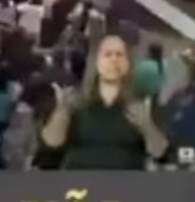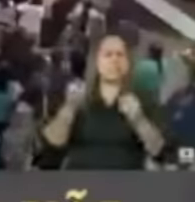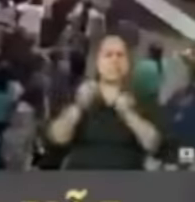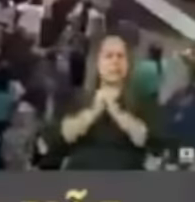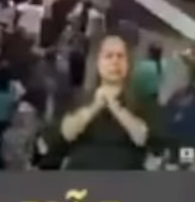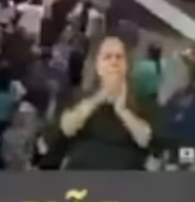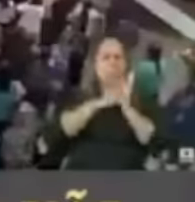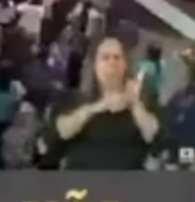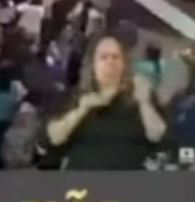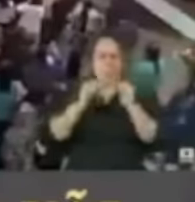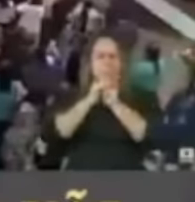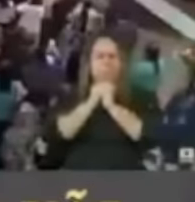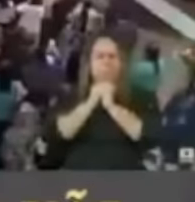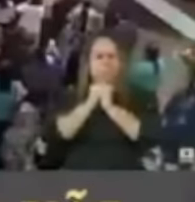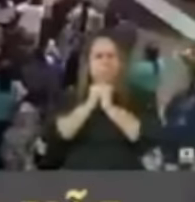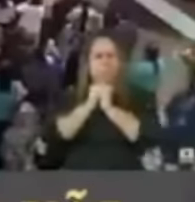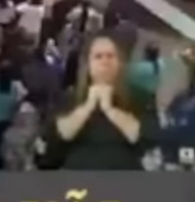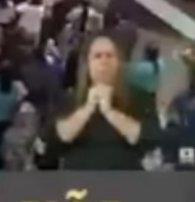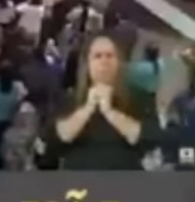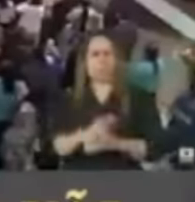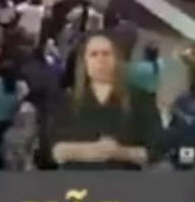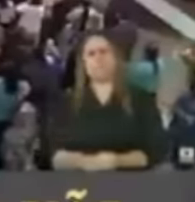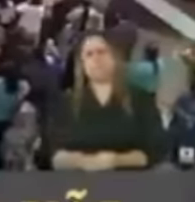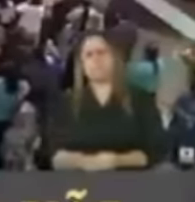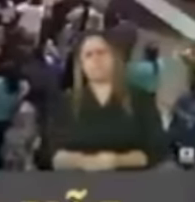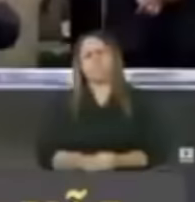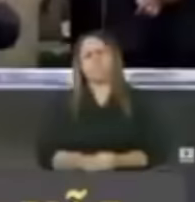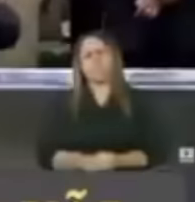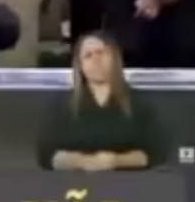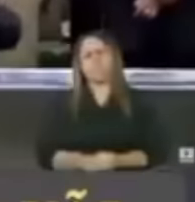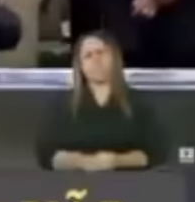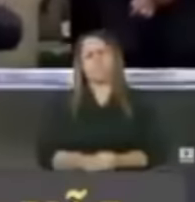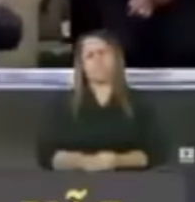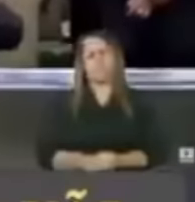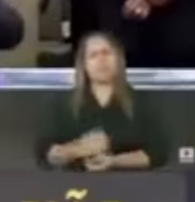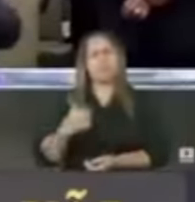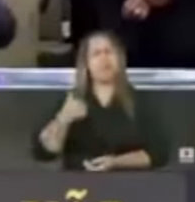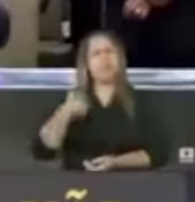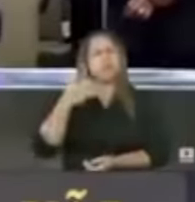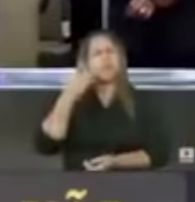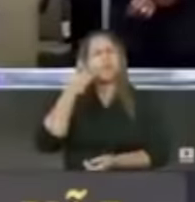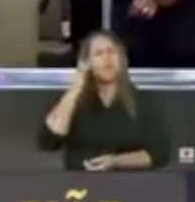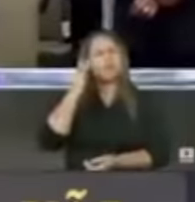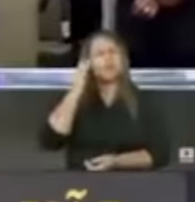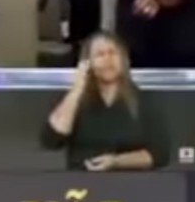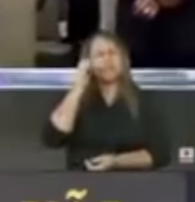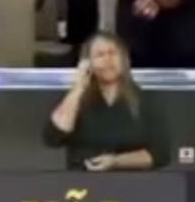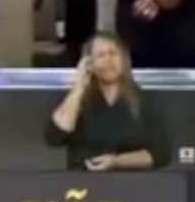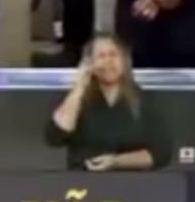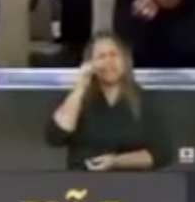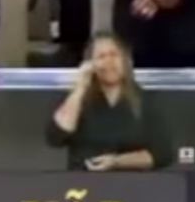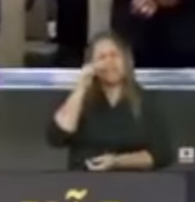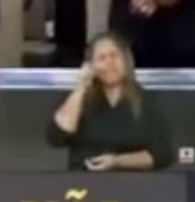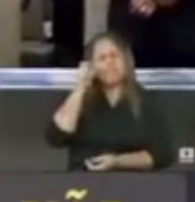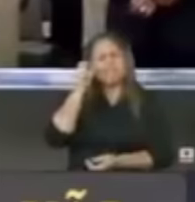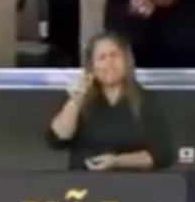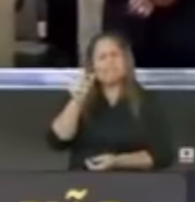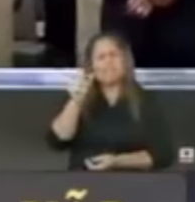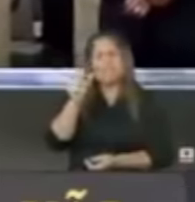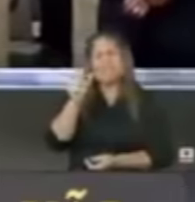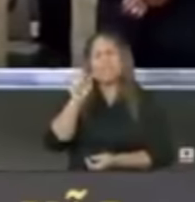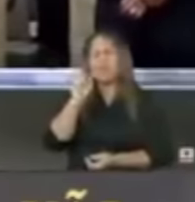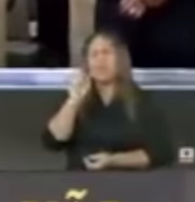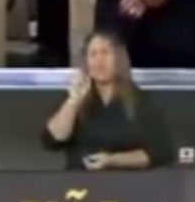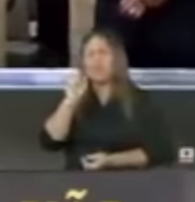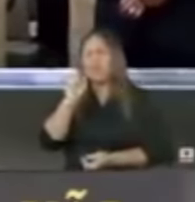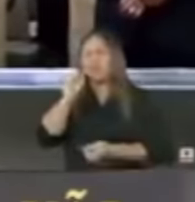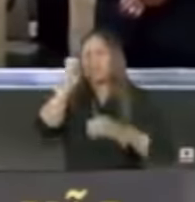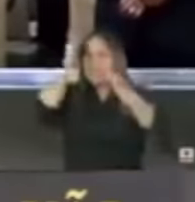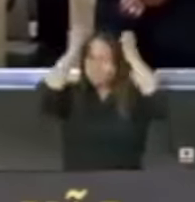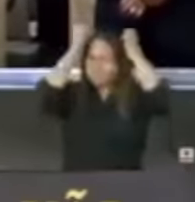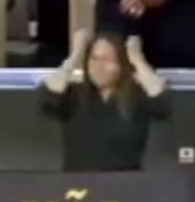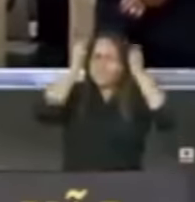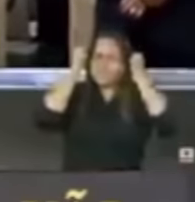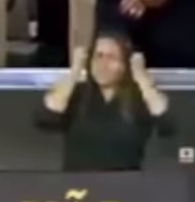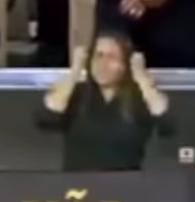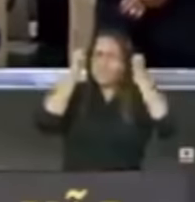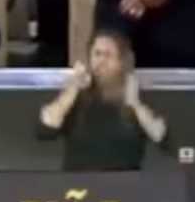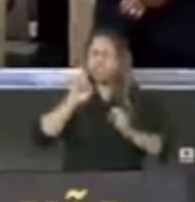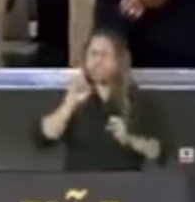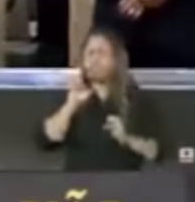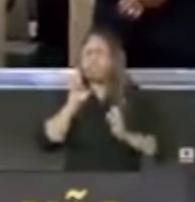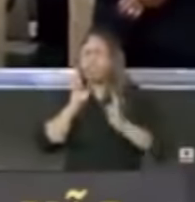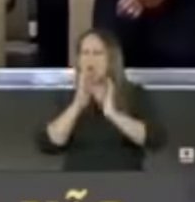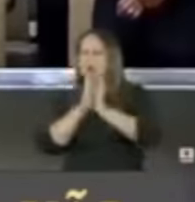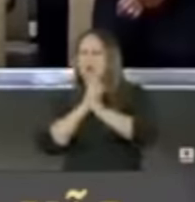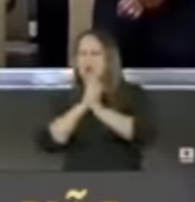amém. Eu achei interessante que Esté não só orou